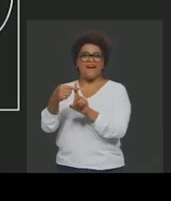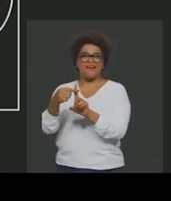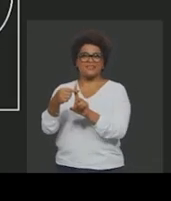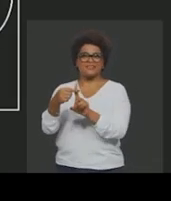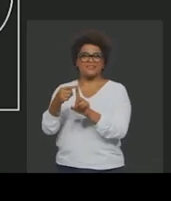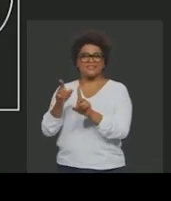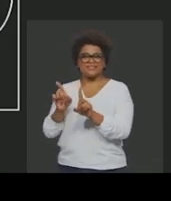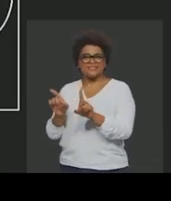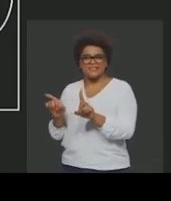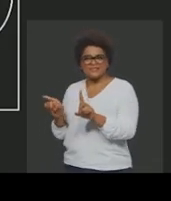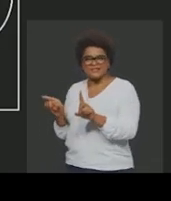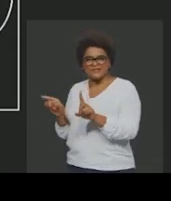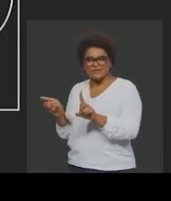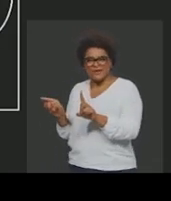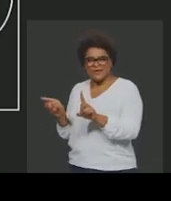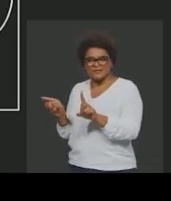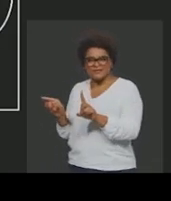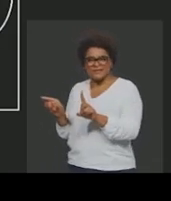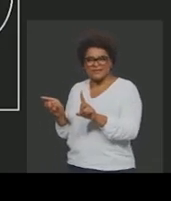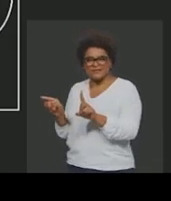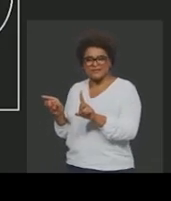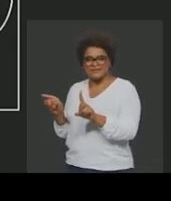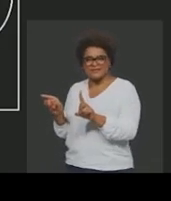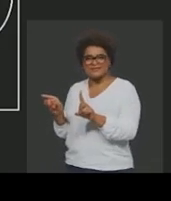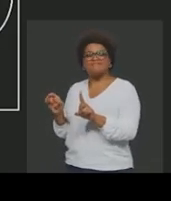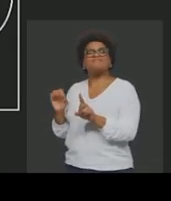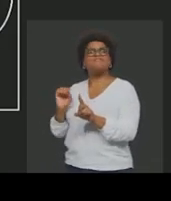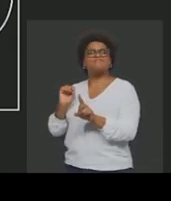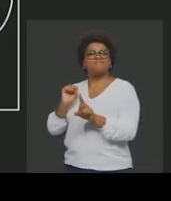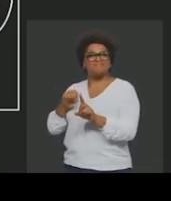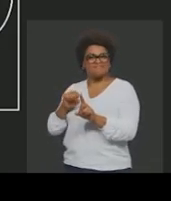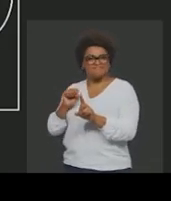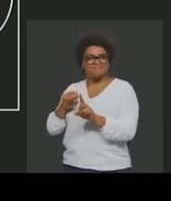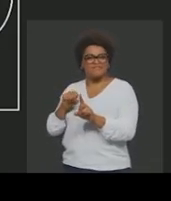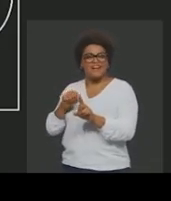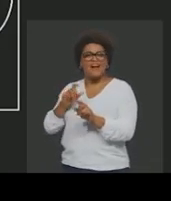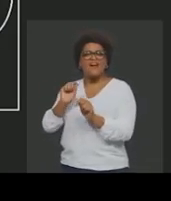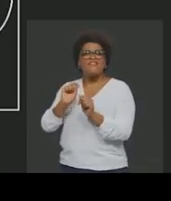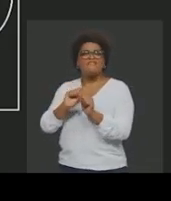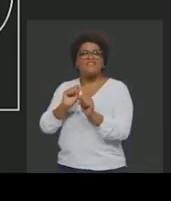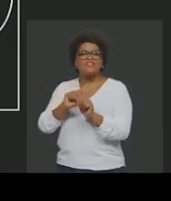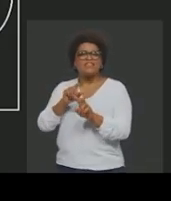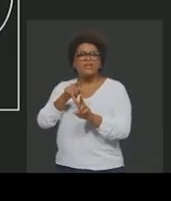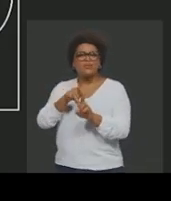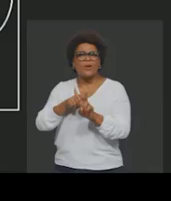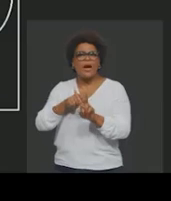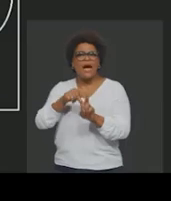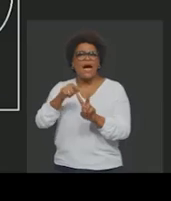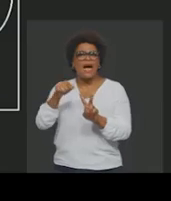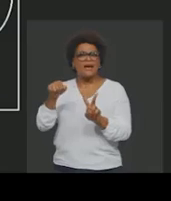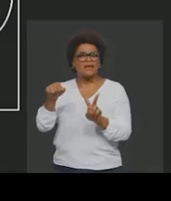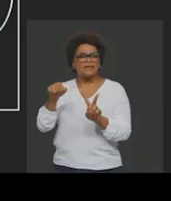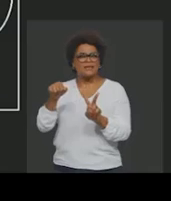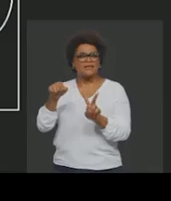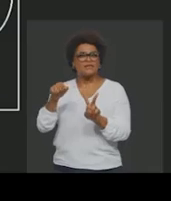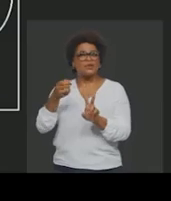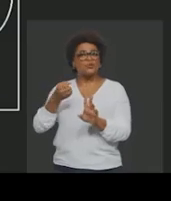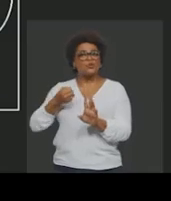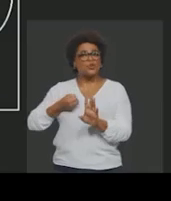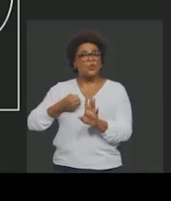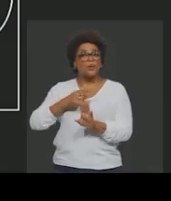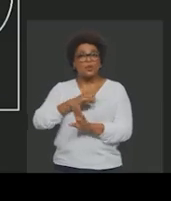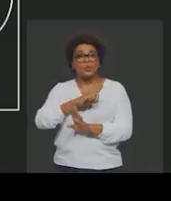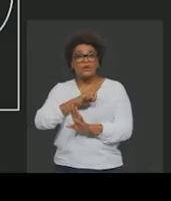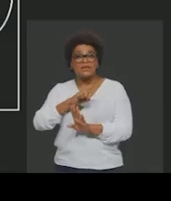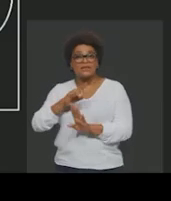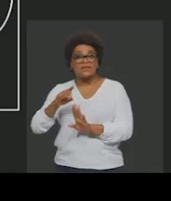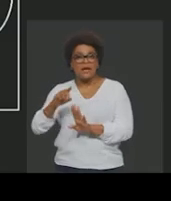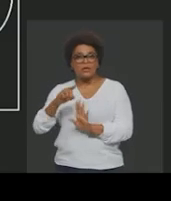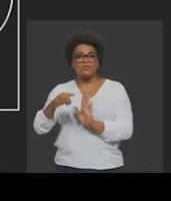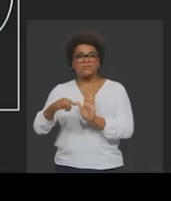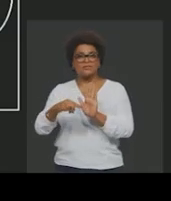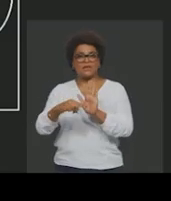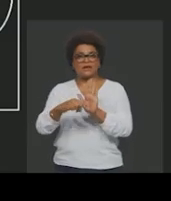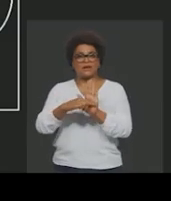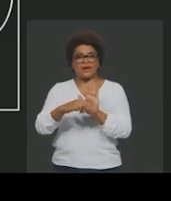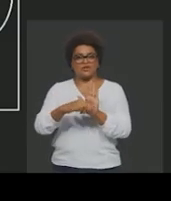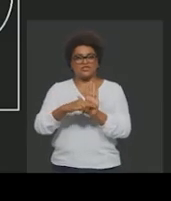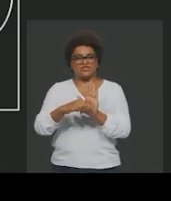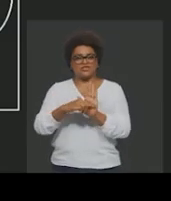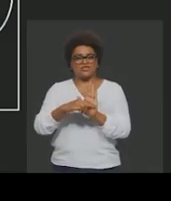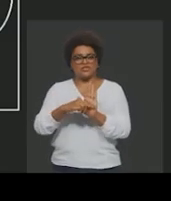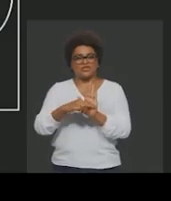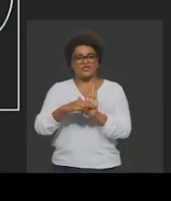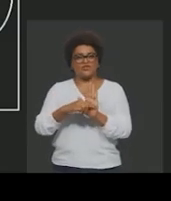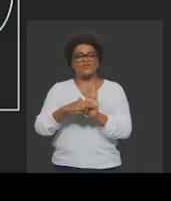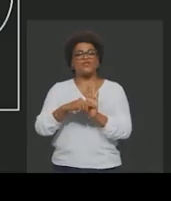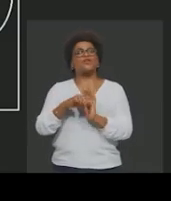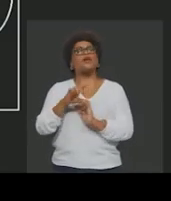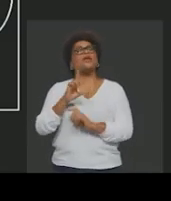a raiz de um número não negativo, você só vai achar também um número não negativo. Então, os negativos aqui, eles não